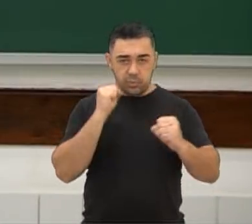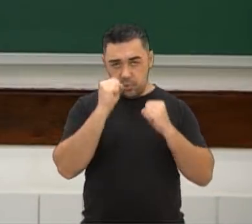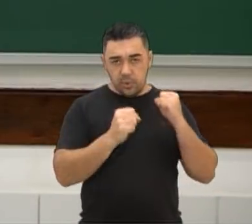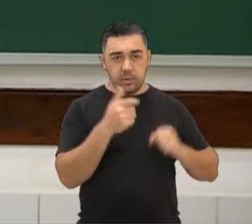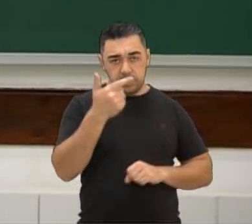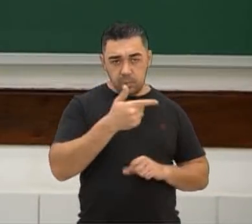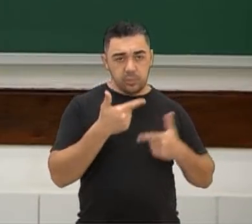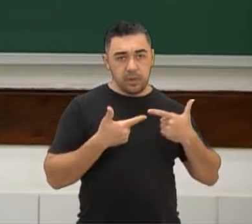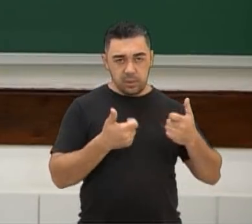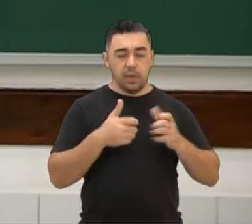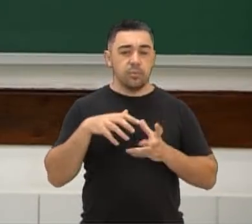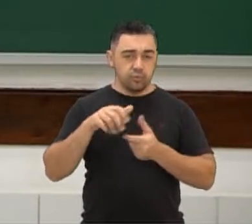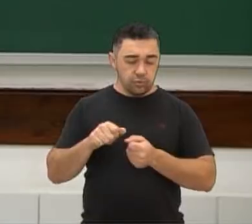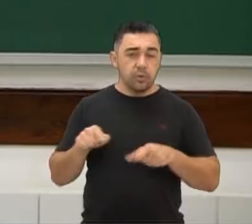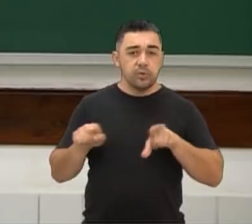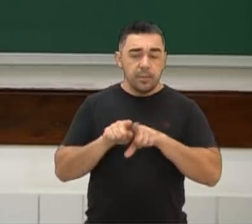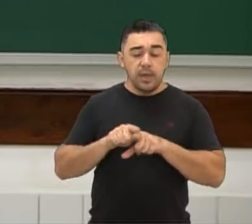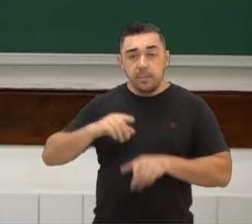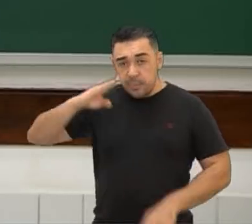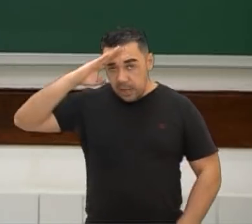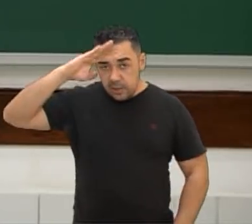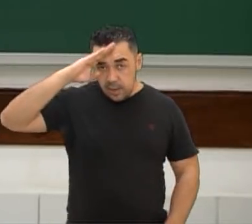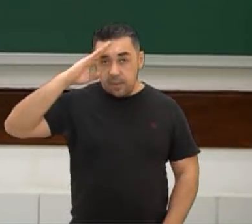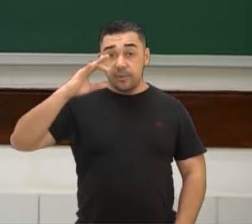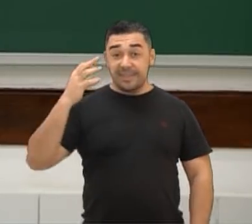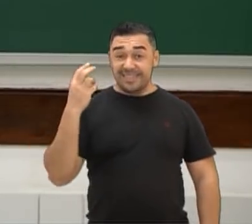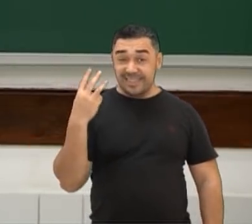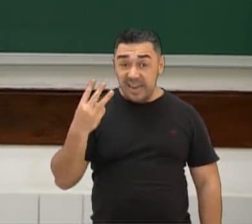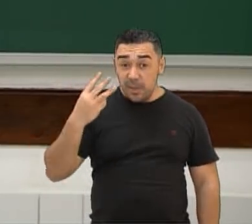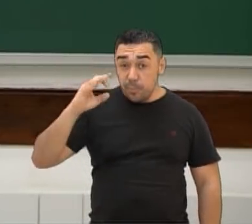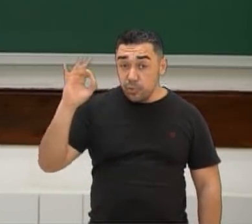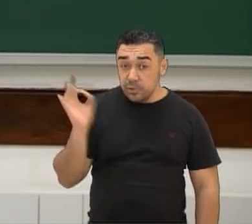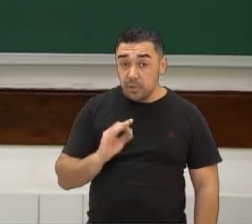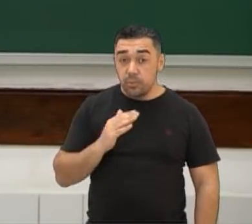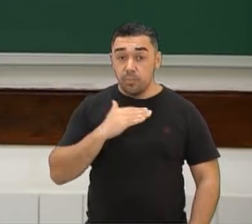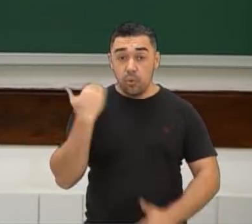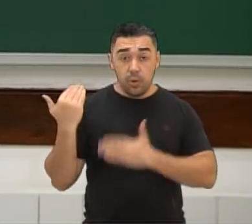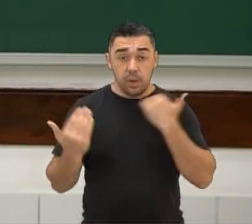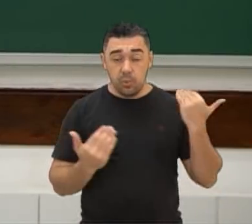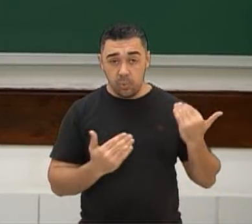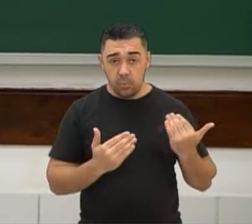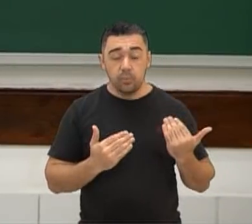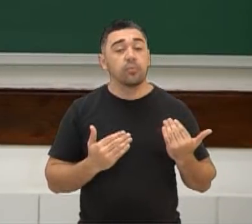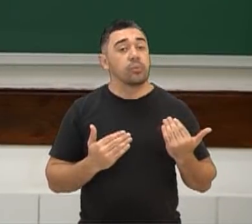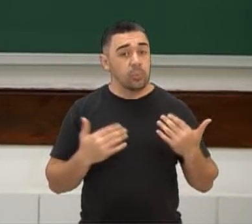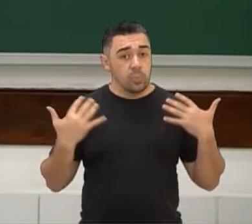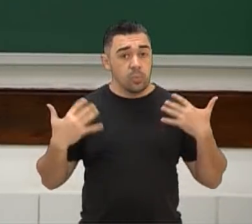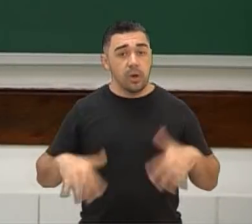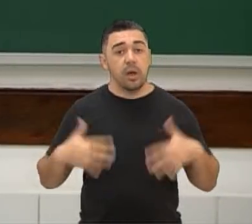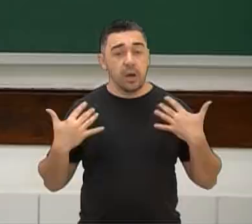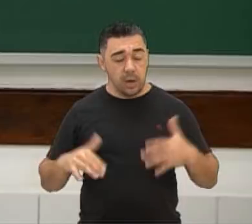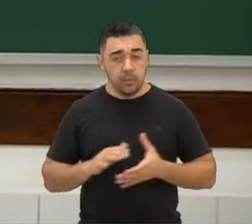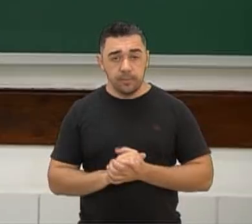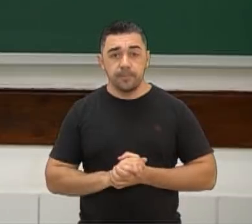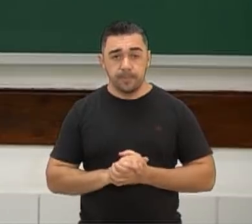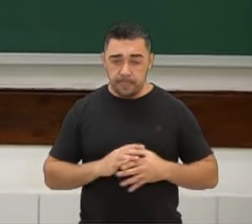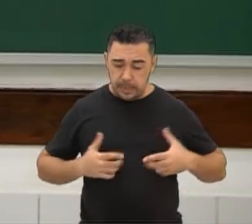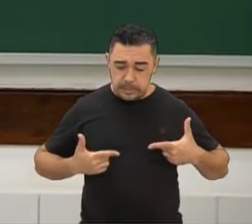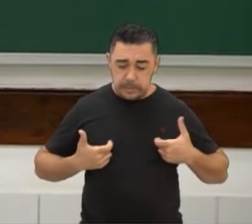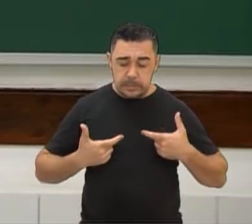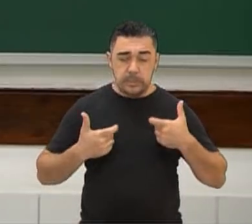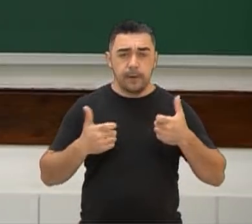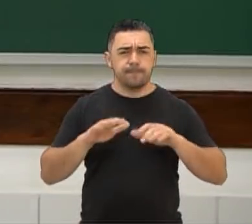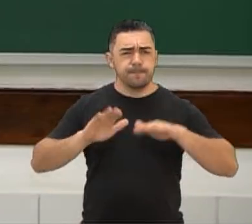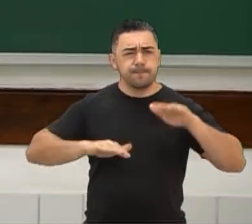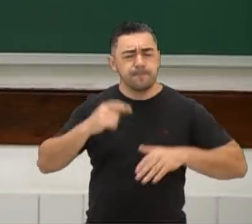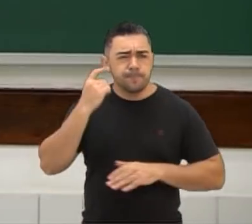só militares, mas também civis. 3% da população mundial morreu neste confronto. Muitas vezes a gente